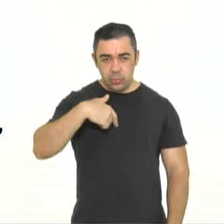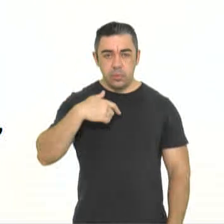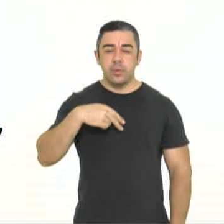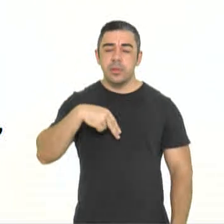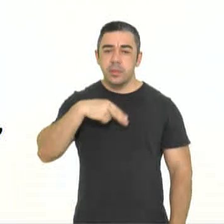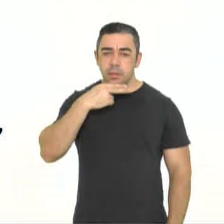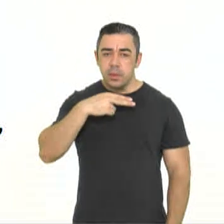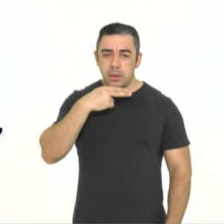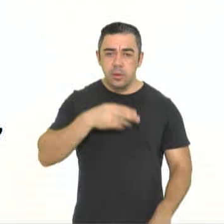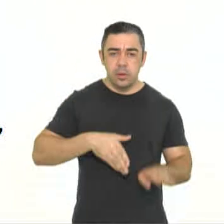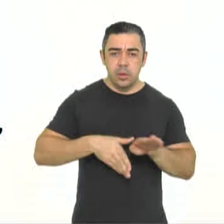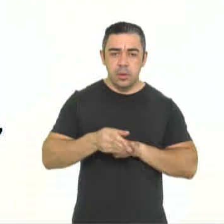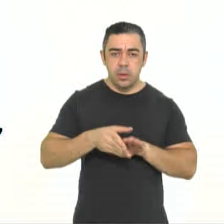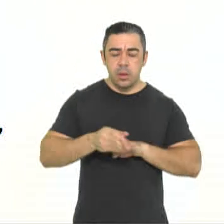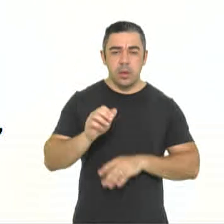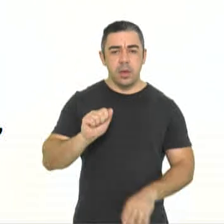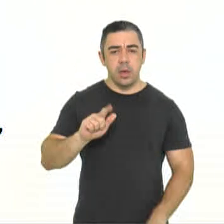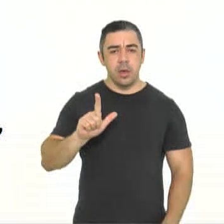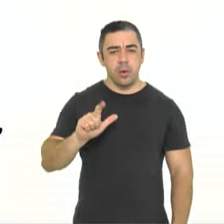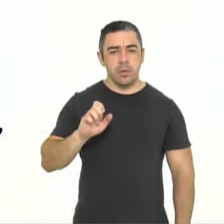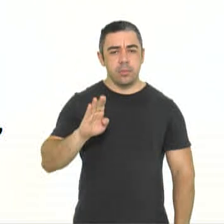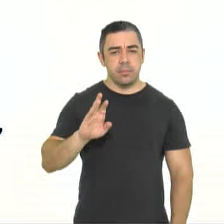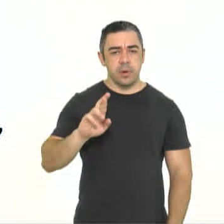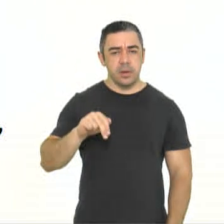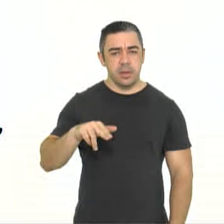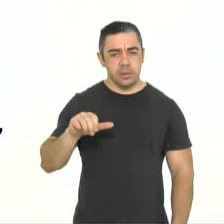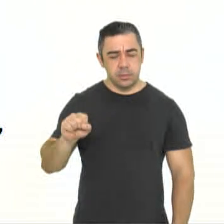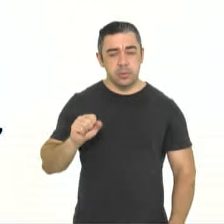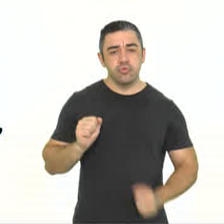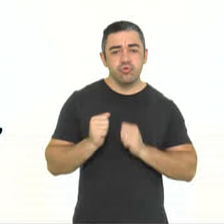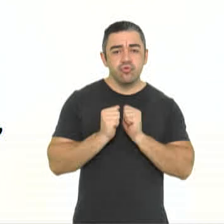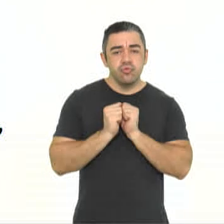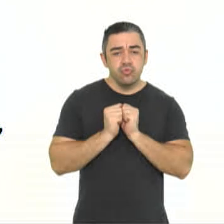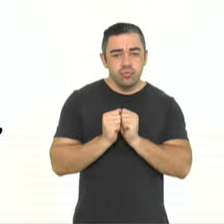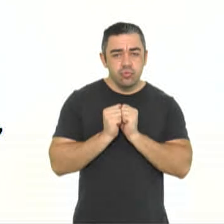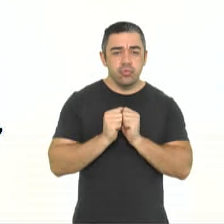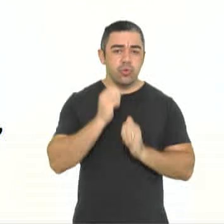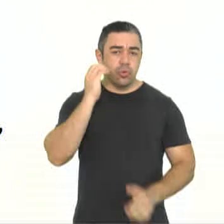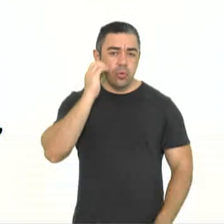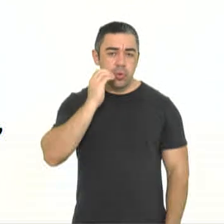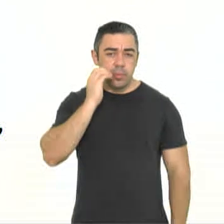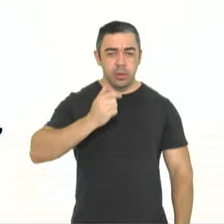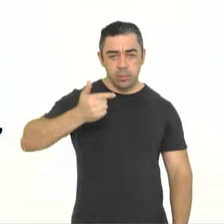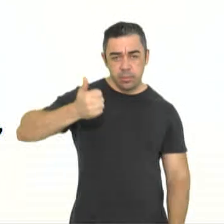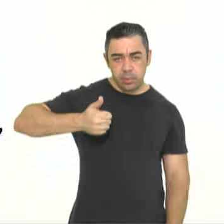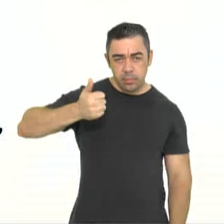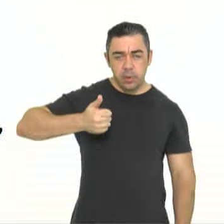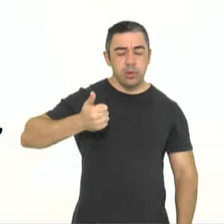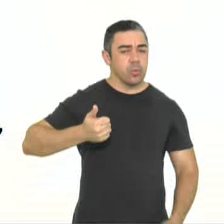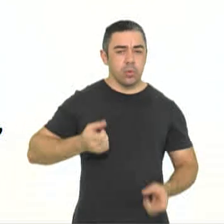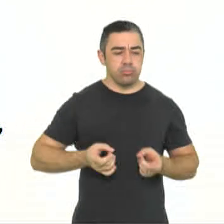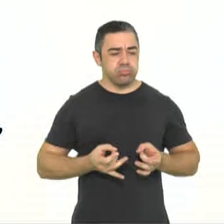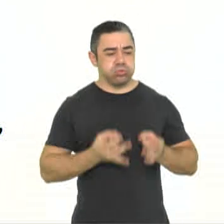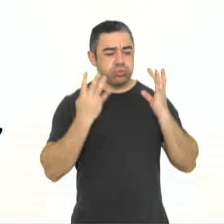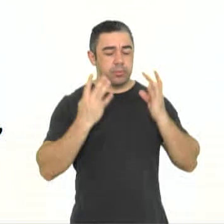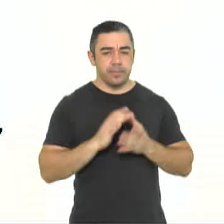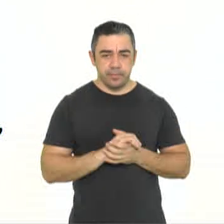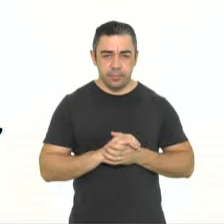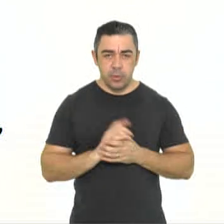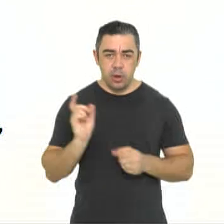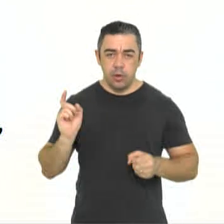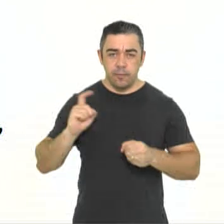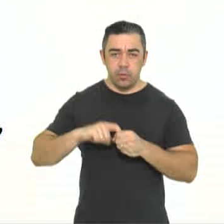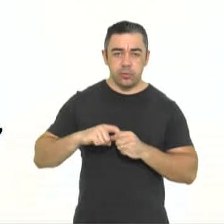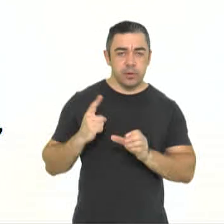do conselheiro Albernaz, aquele que acompanhou Pedro I quando abdicou. Voltando de